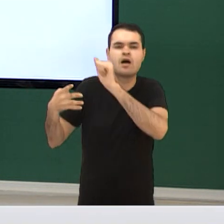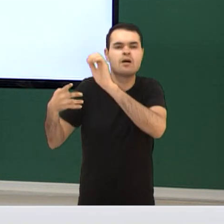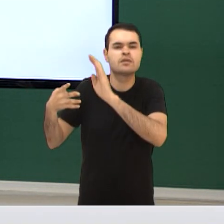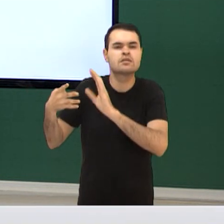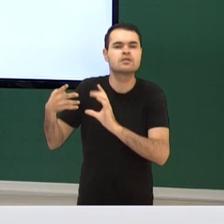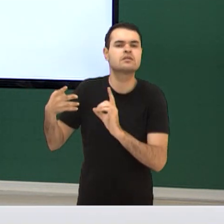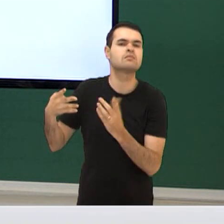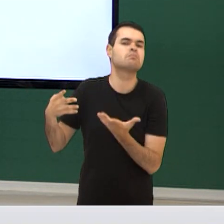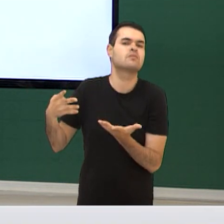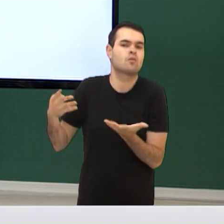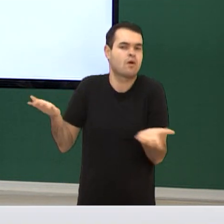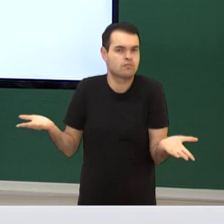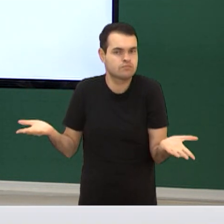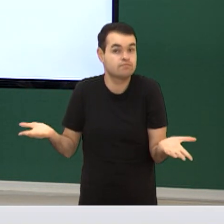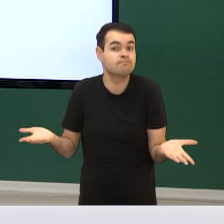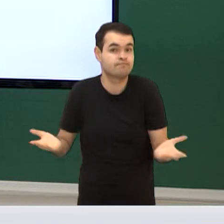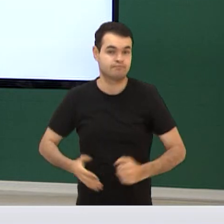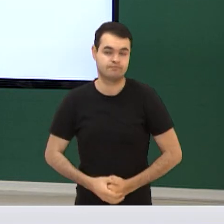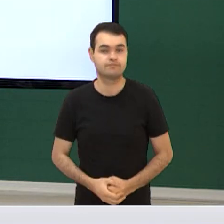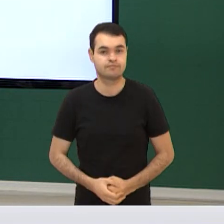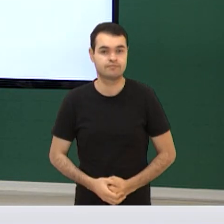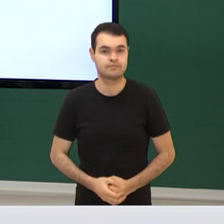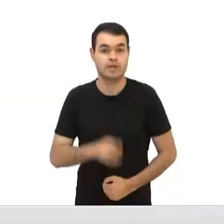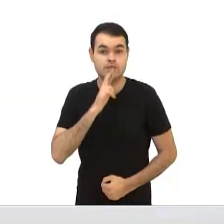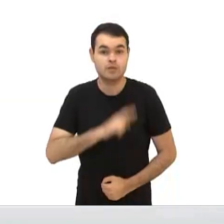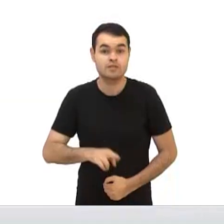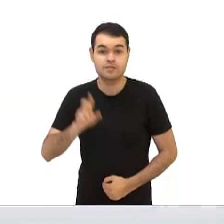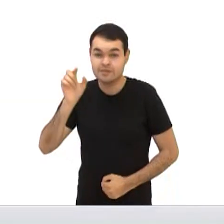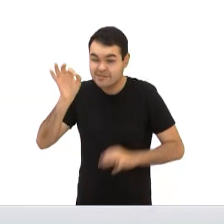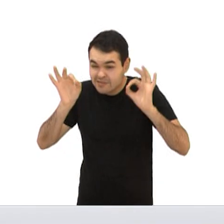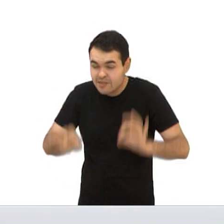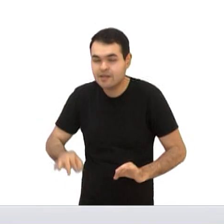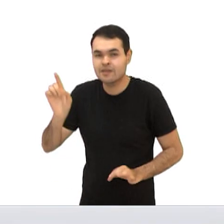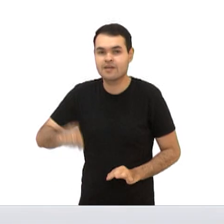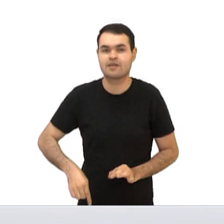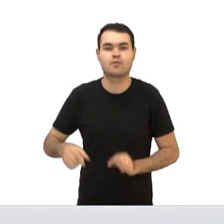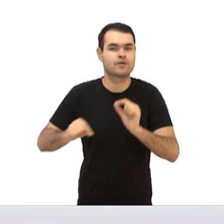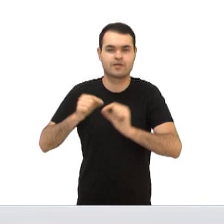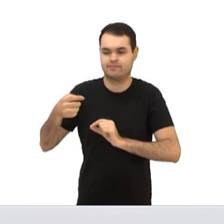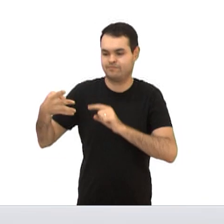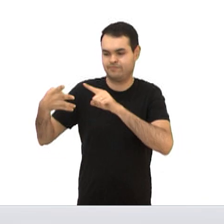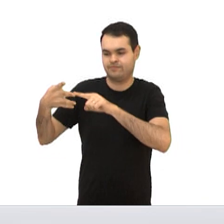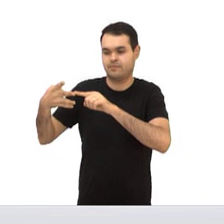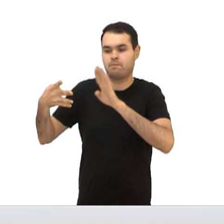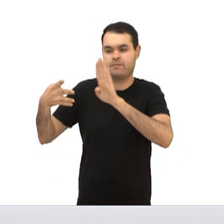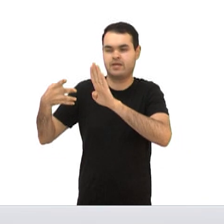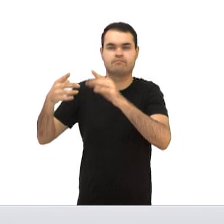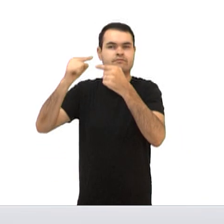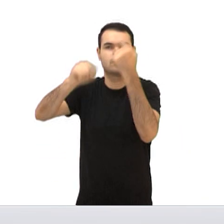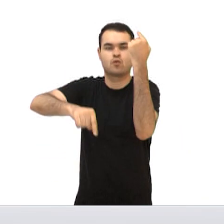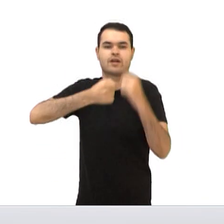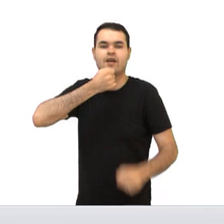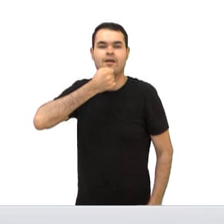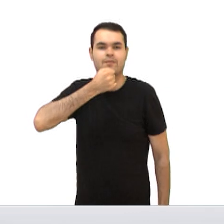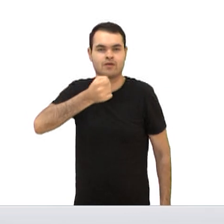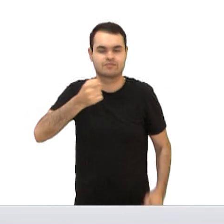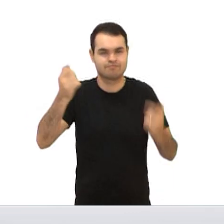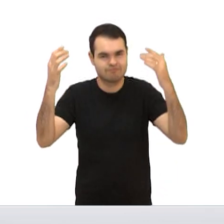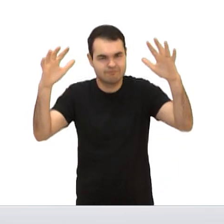corretas, menos uma. Então, vamos ler. Opção A, término de casamento. Reportagem falou sobre